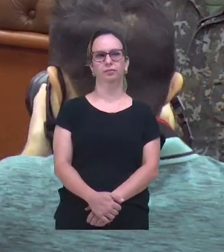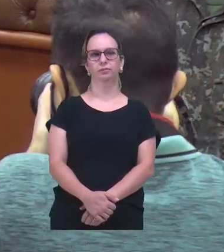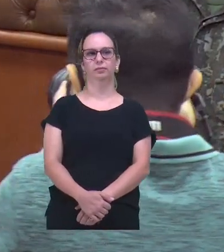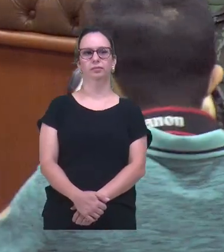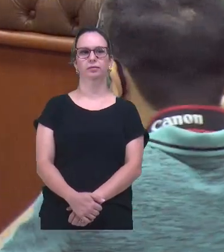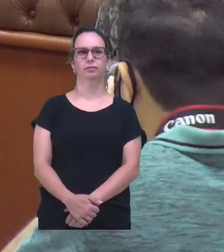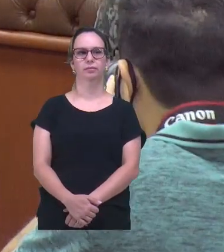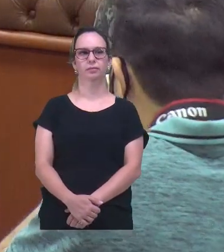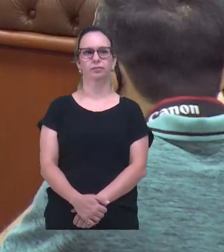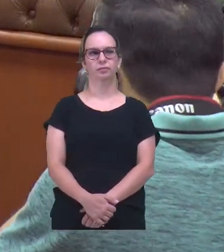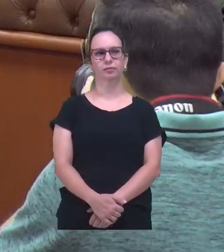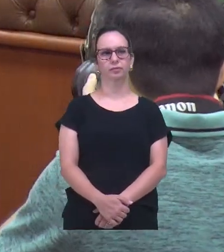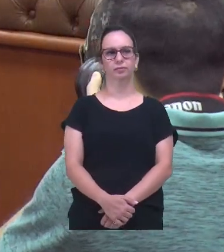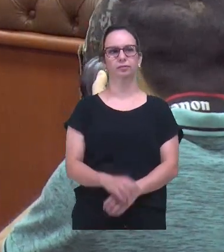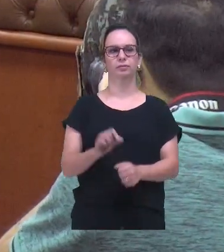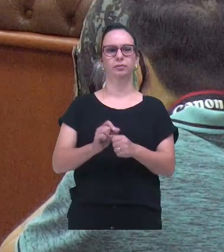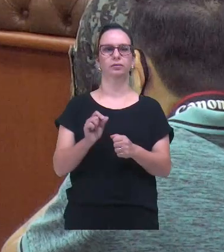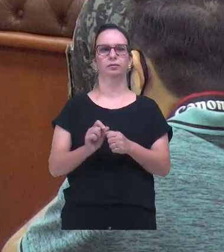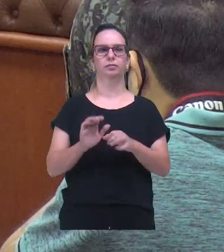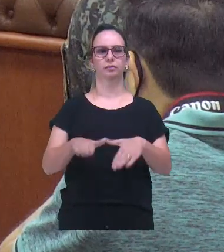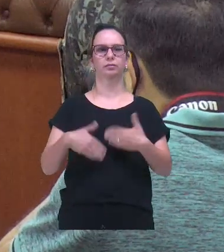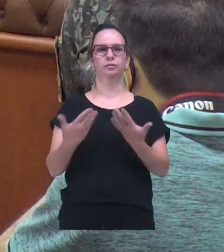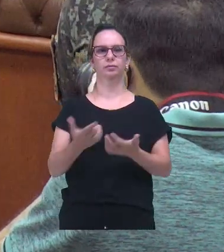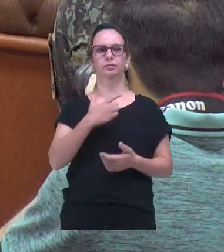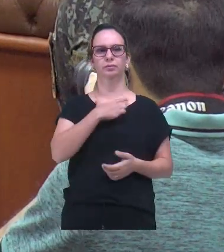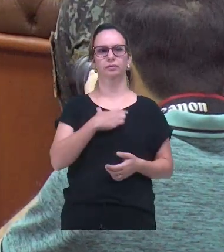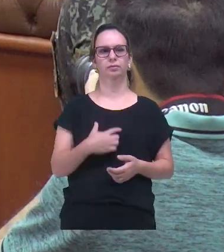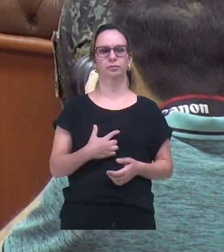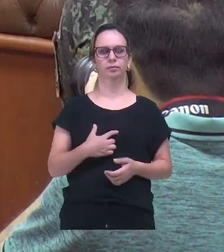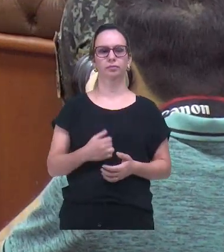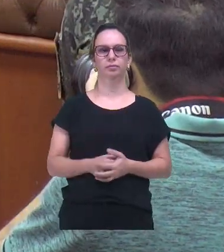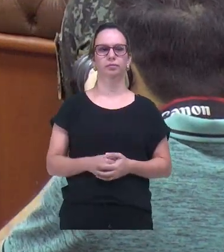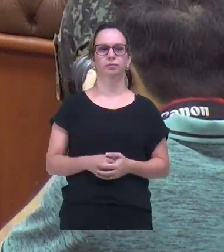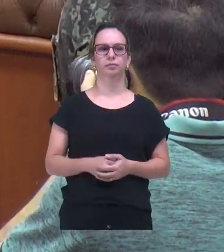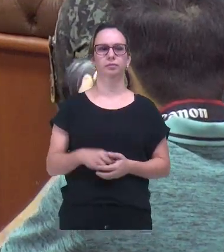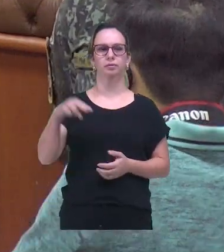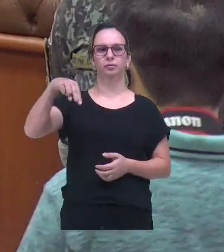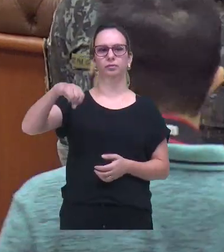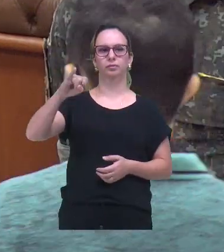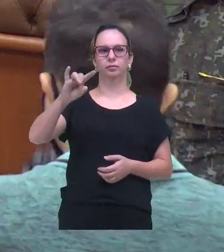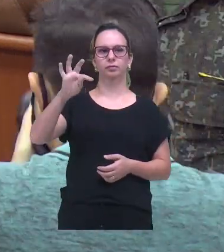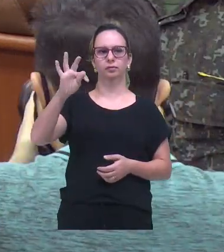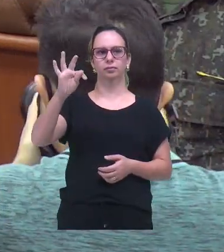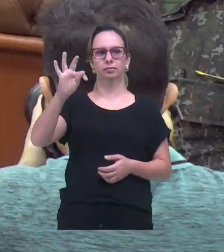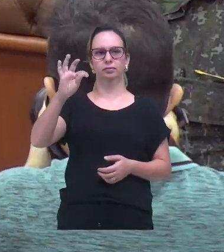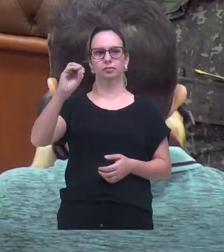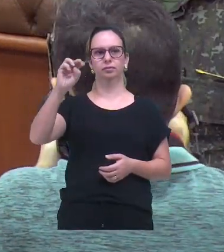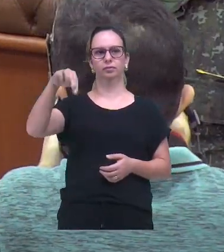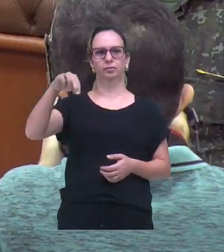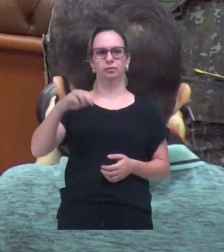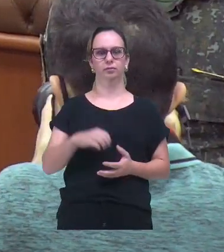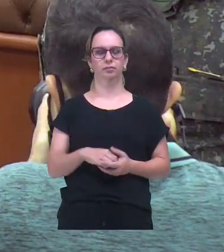Para fazer a entrega da medalha ao cabo Newton Garcia do Nascimento, nós temos também no protocolo,